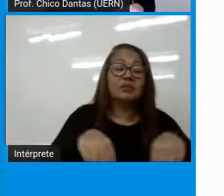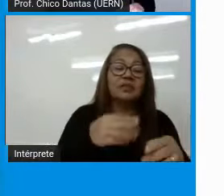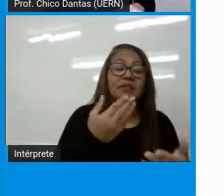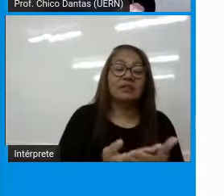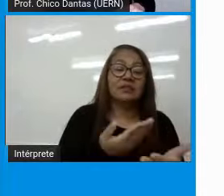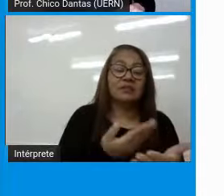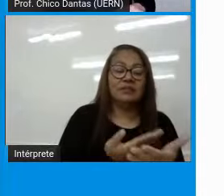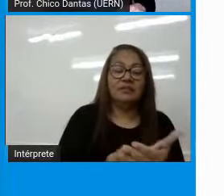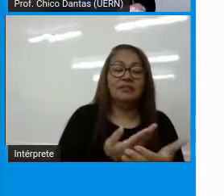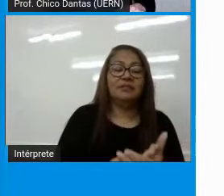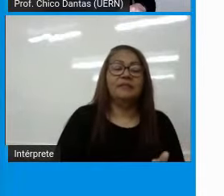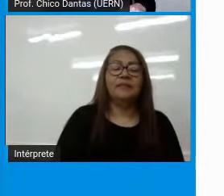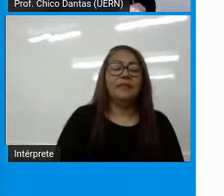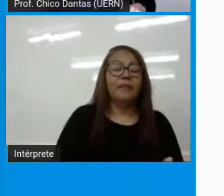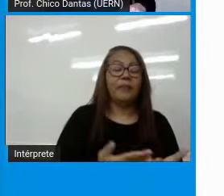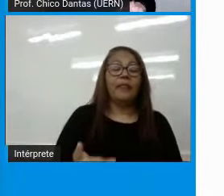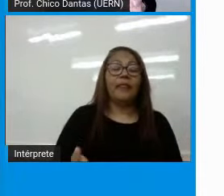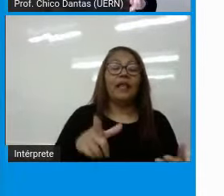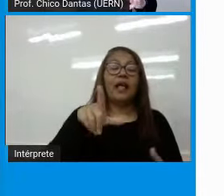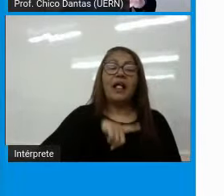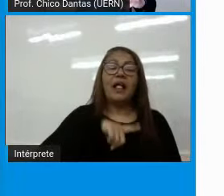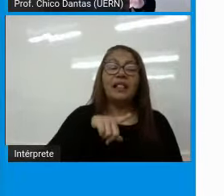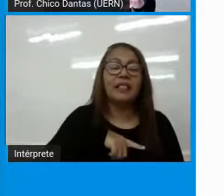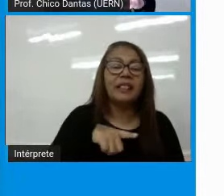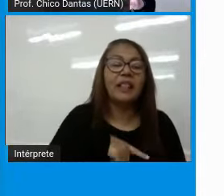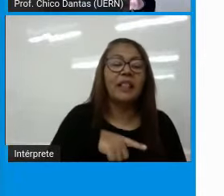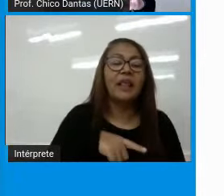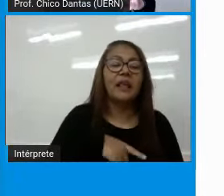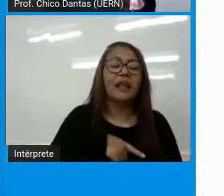possui uma forma de trabalhar